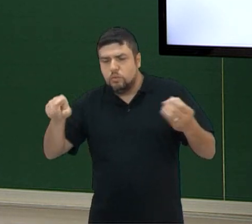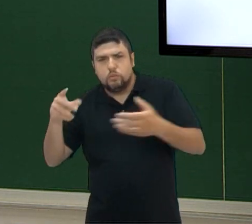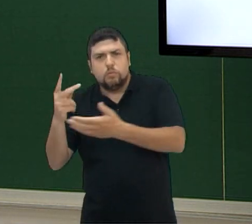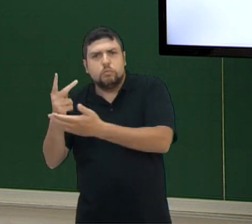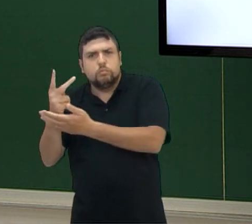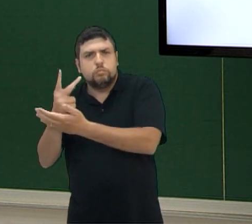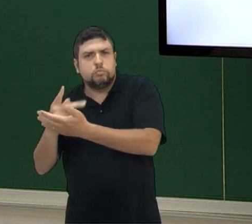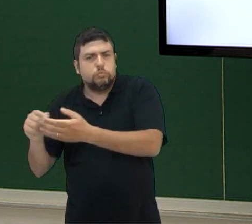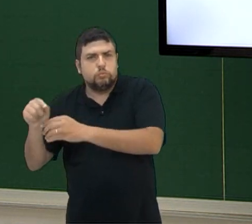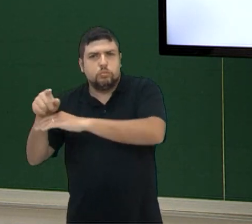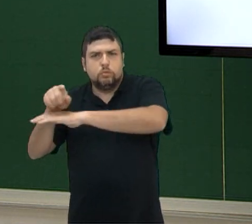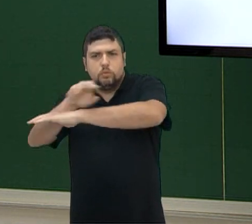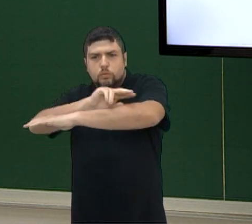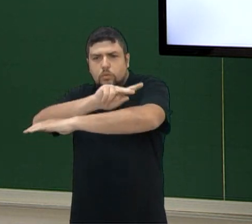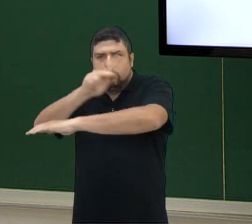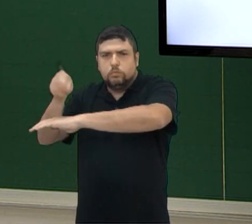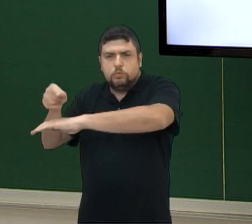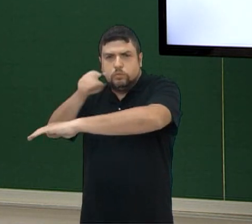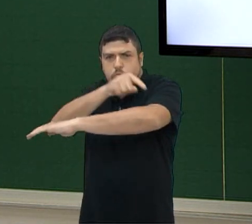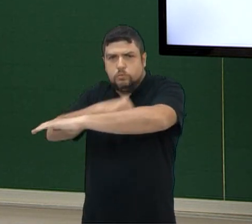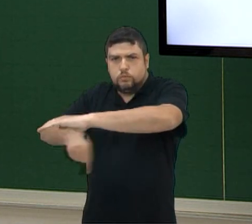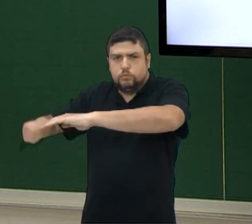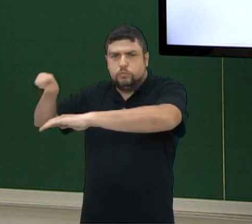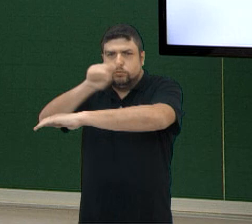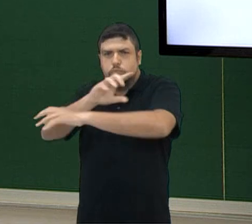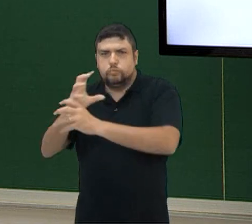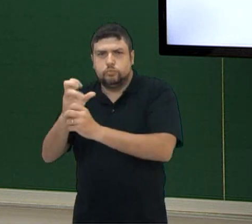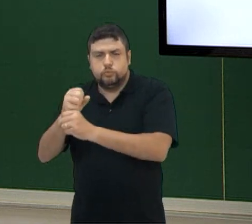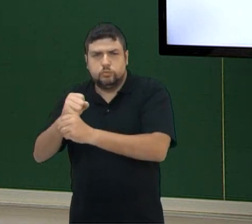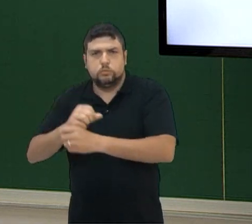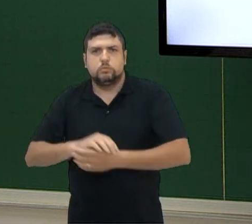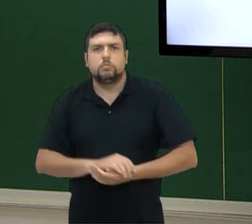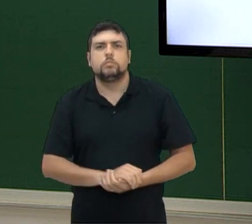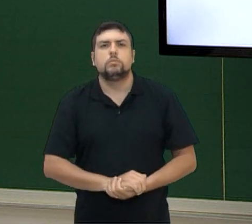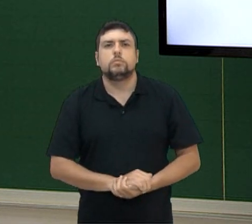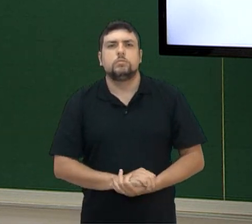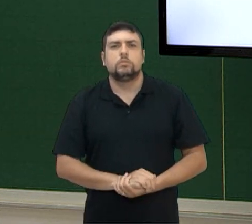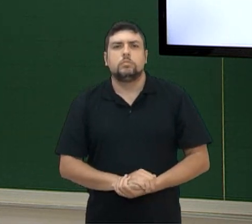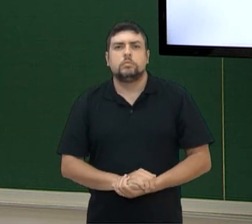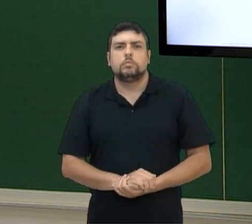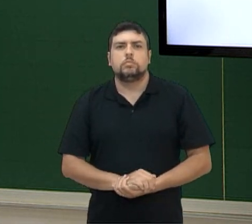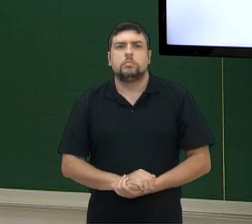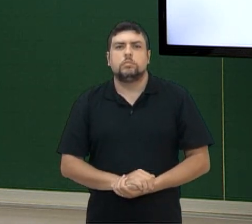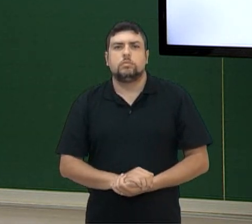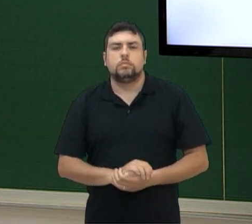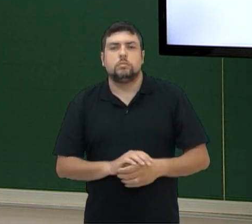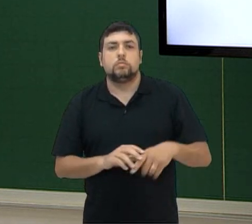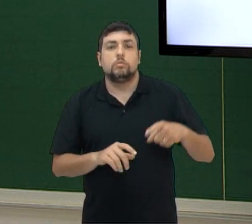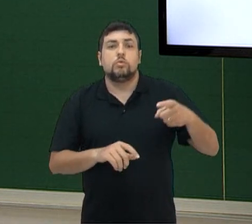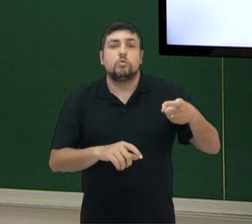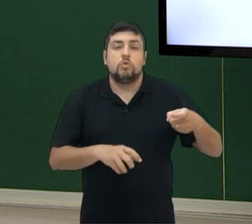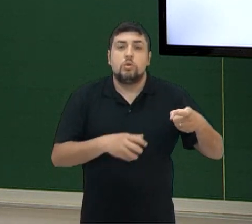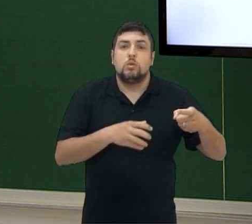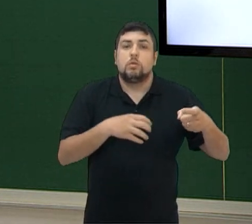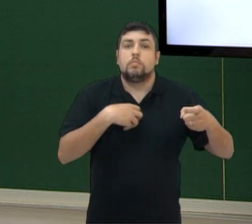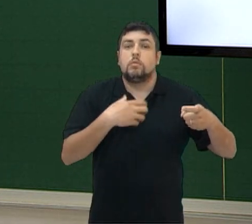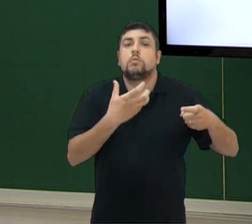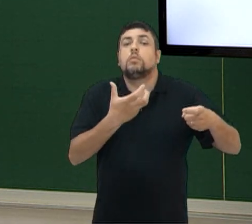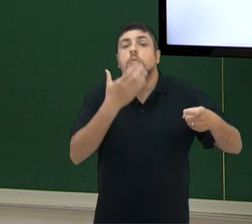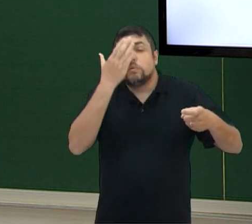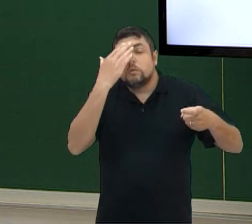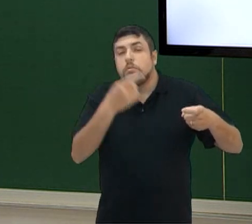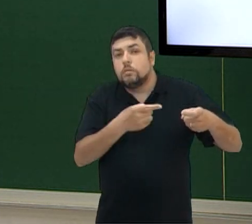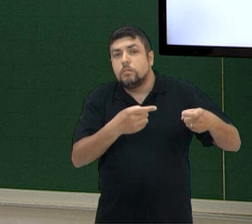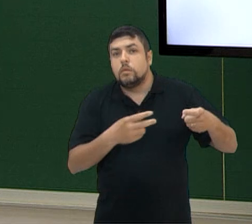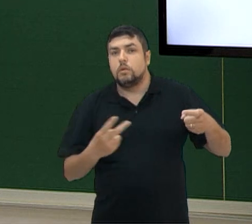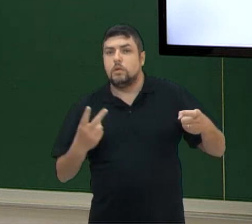Tá? X é o raio que nós queremos descobrir e 25 é o raio do outro